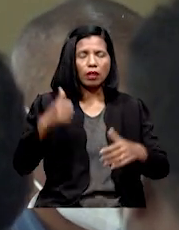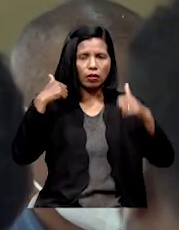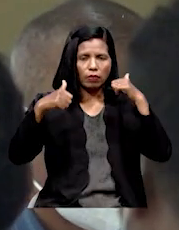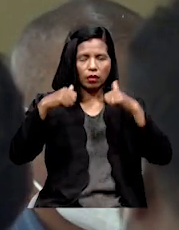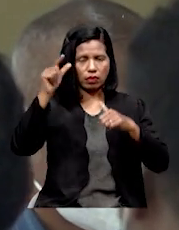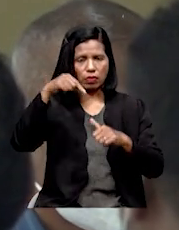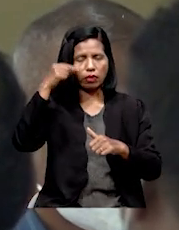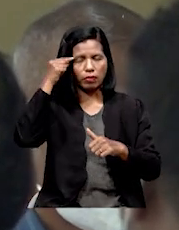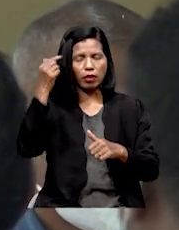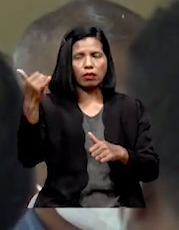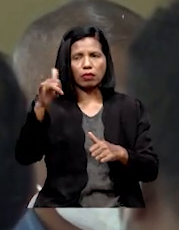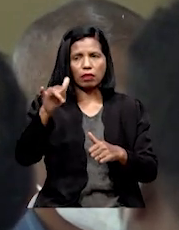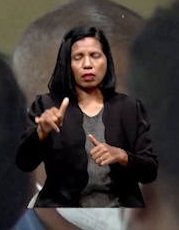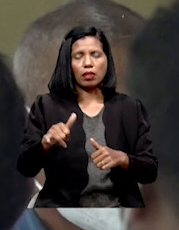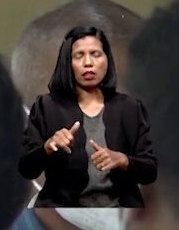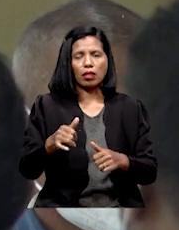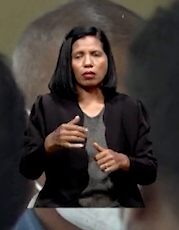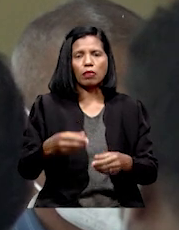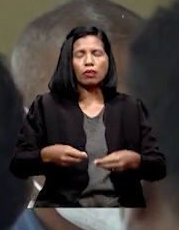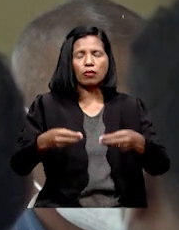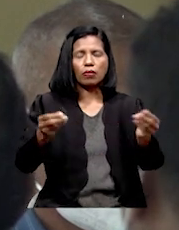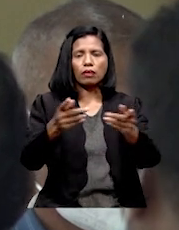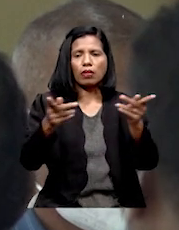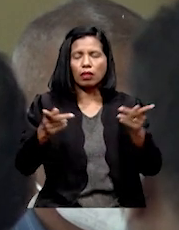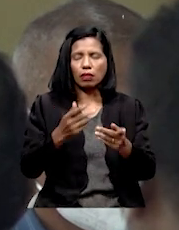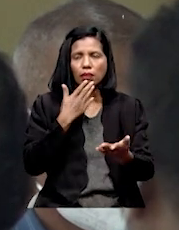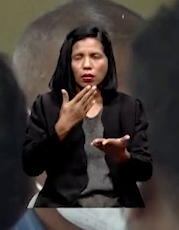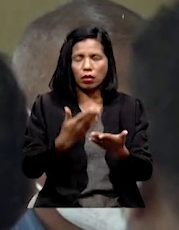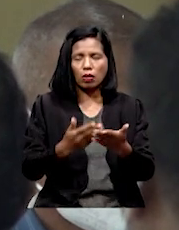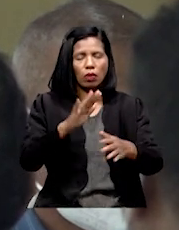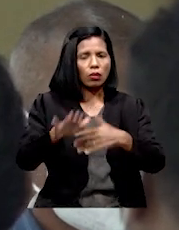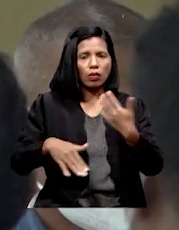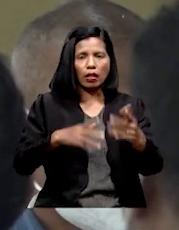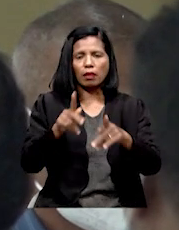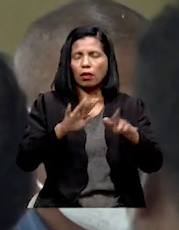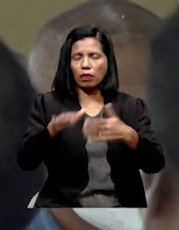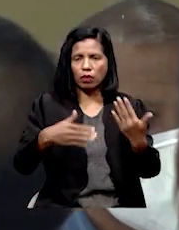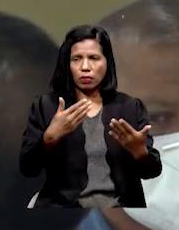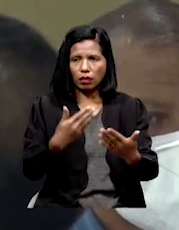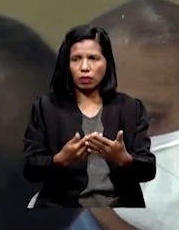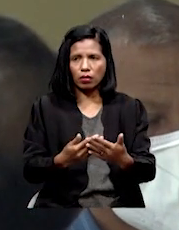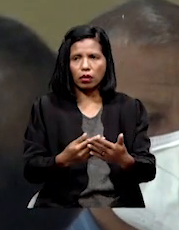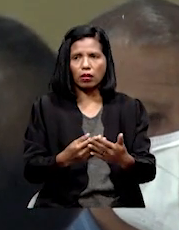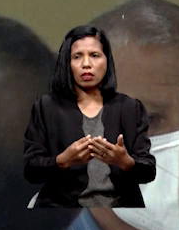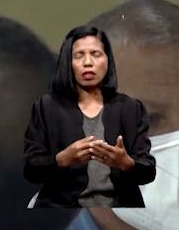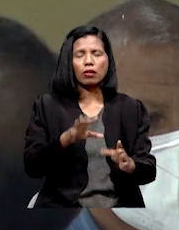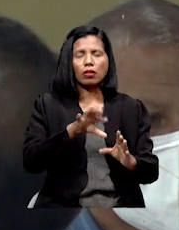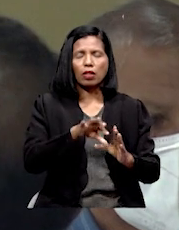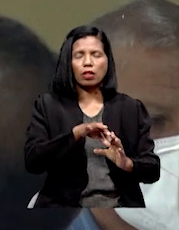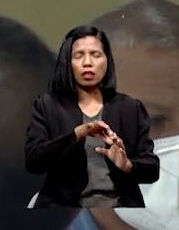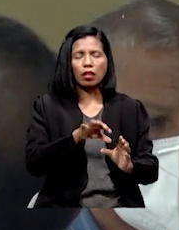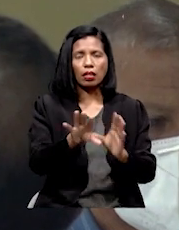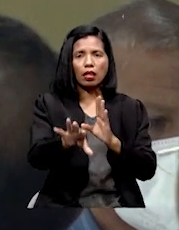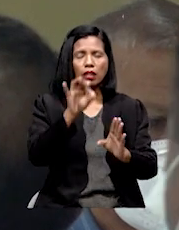governativa, criando condições para que todas as pessoas possam beneficiar das vantagens do